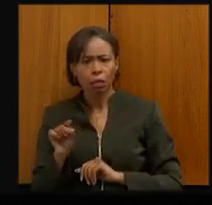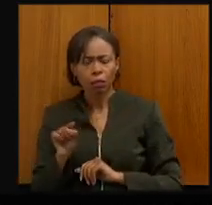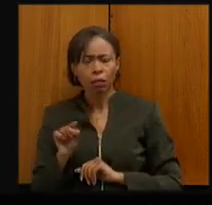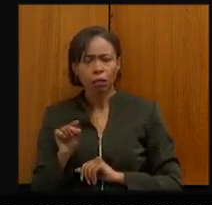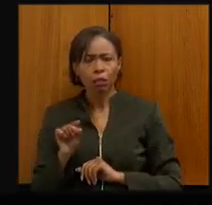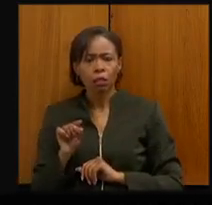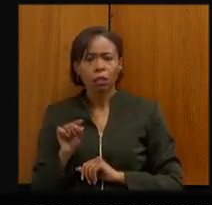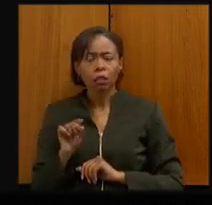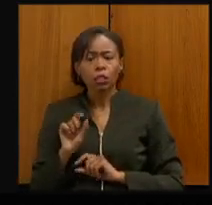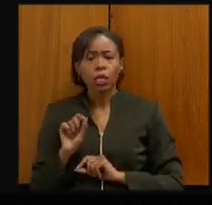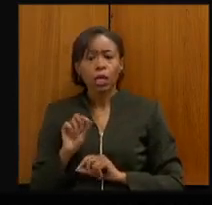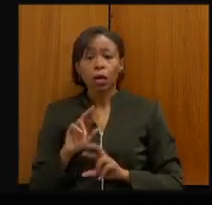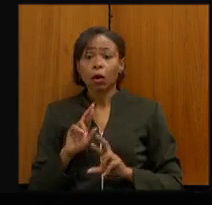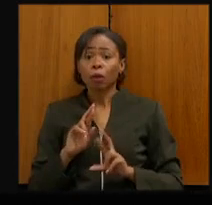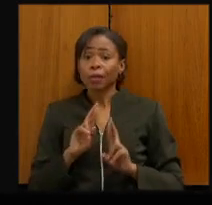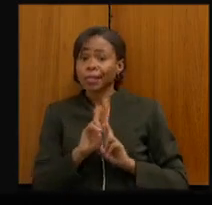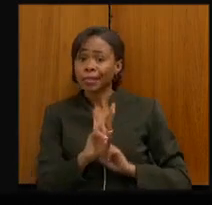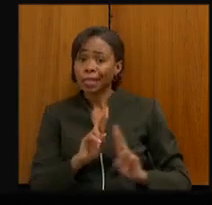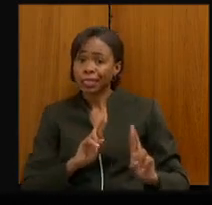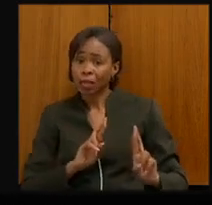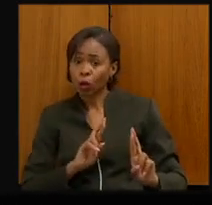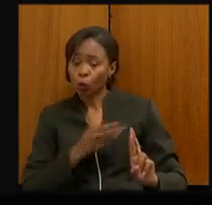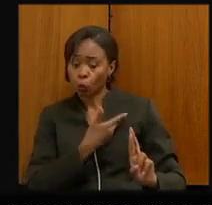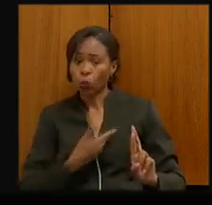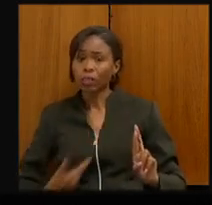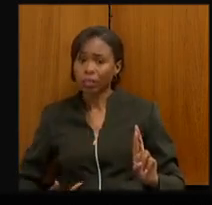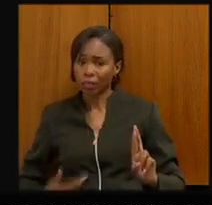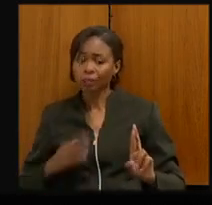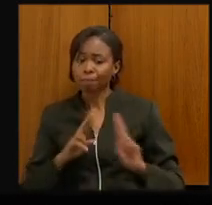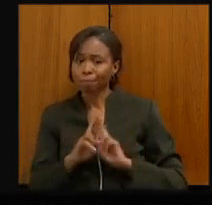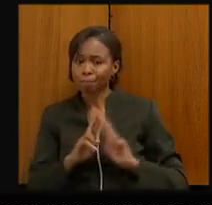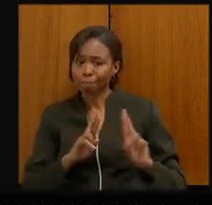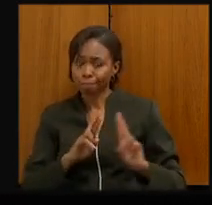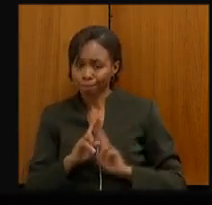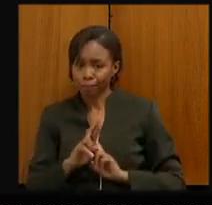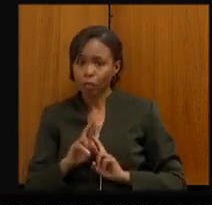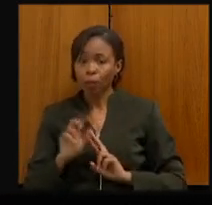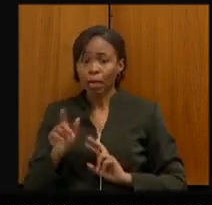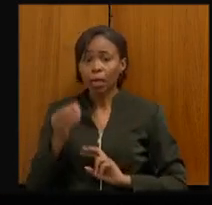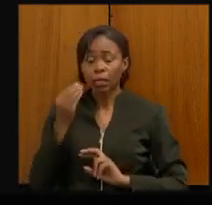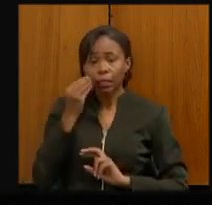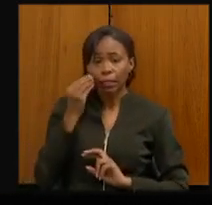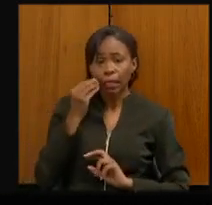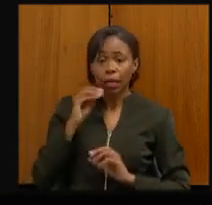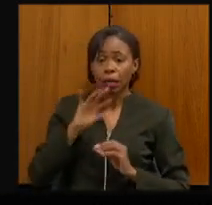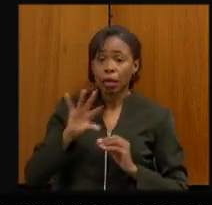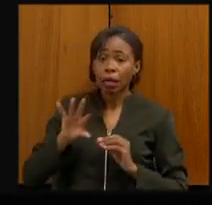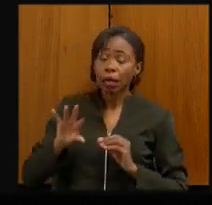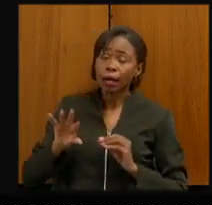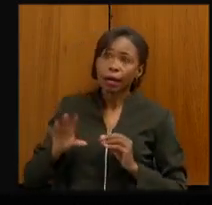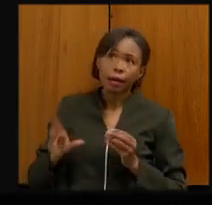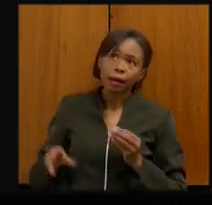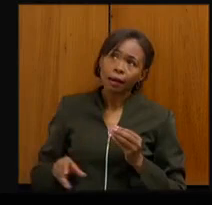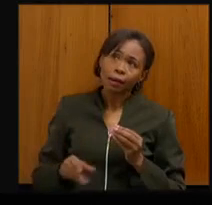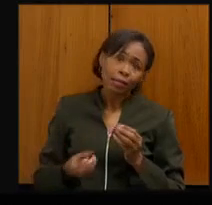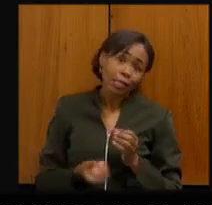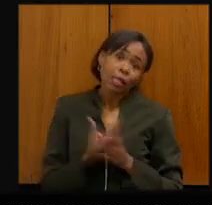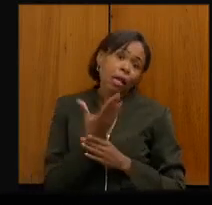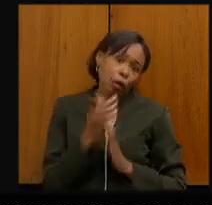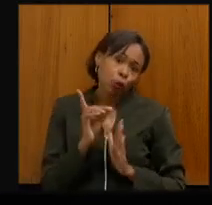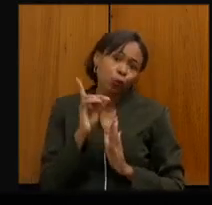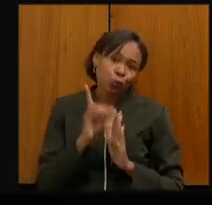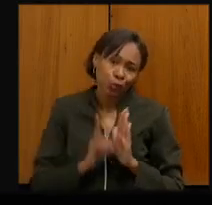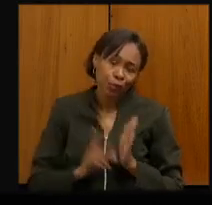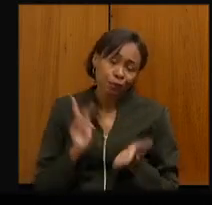na relação com o estado que se mobilizam para exigir do Estado a implementação de direito são as